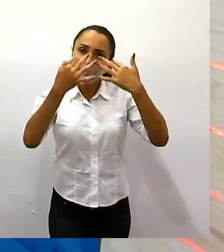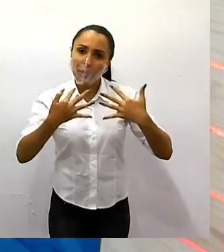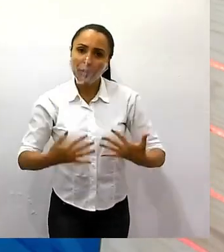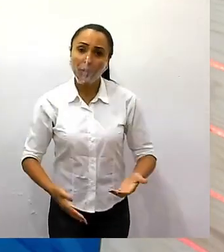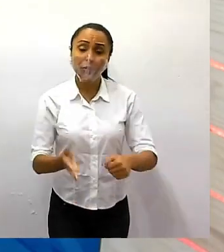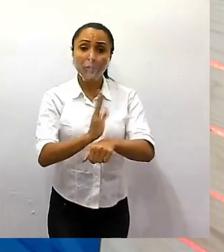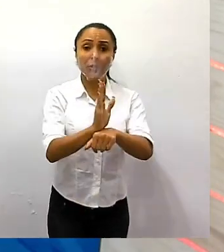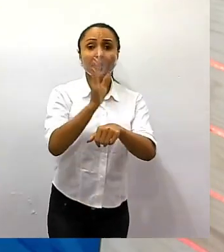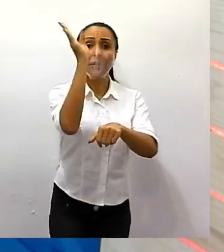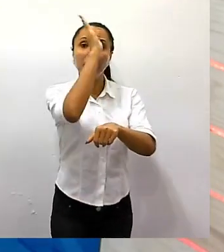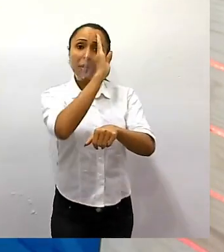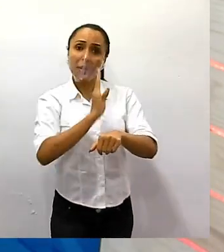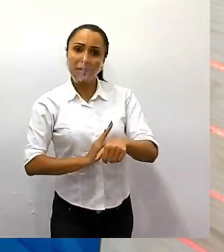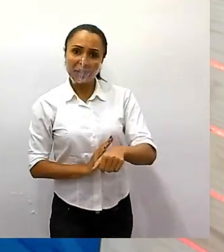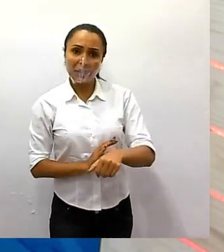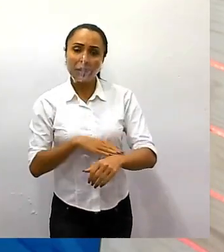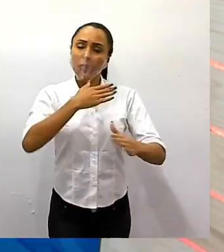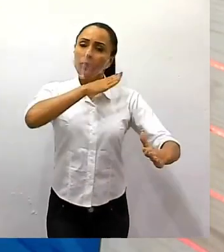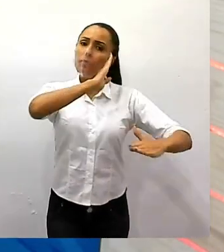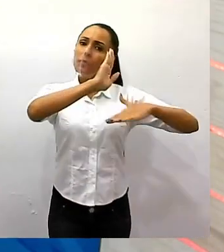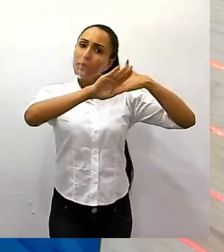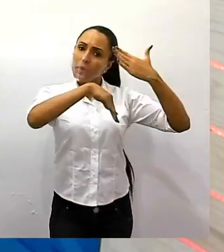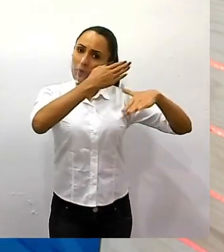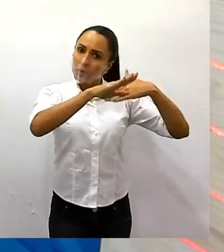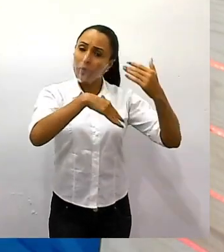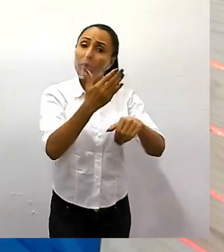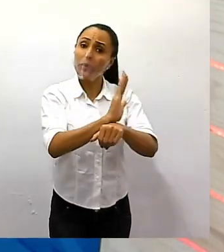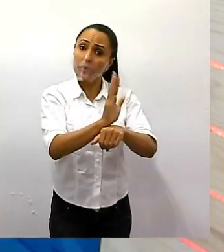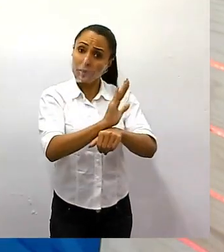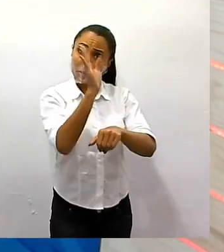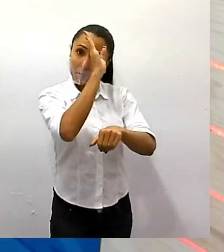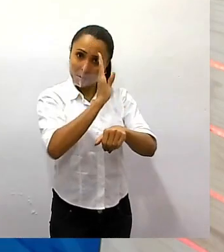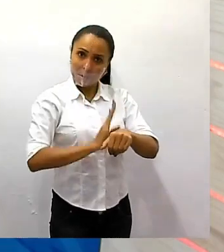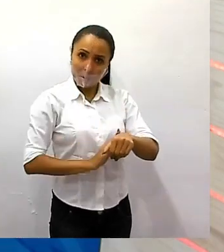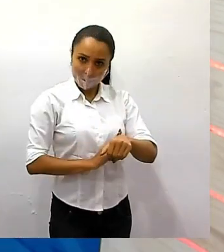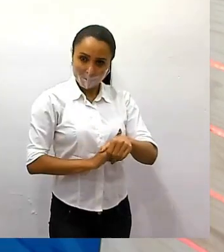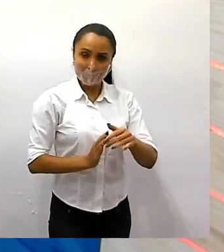o cinema brasileiro, sobre o desenvolvimento do cinema brasileiro, né?